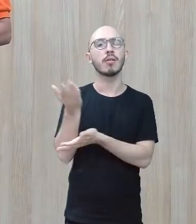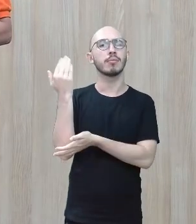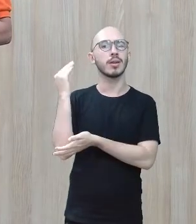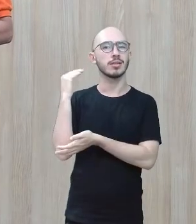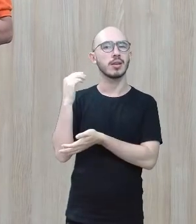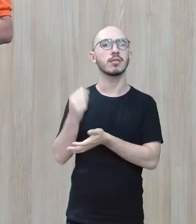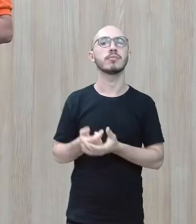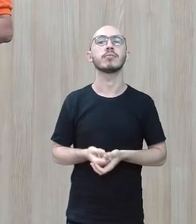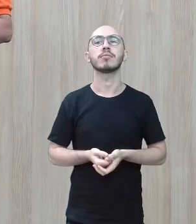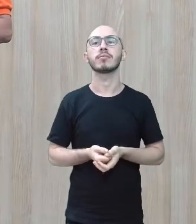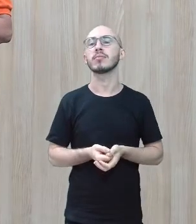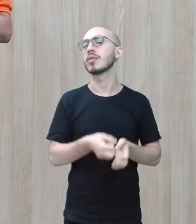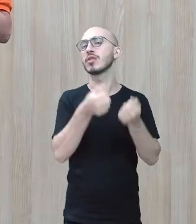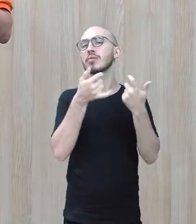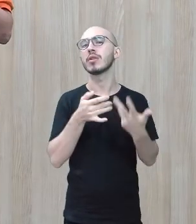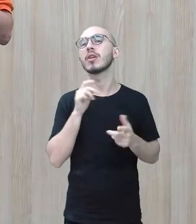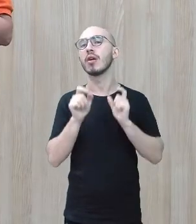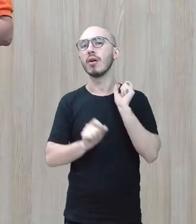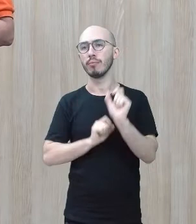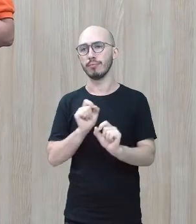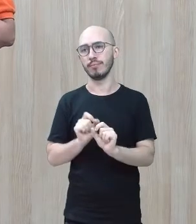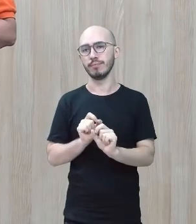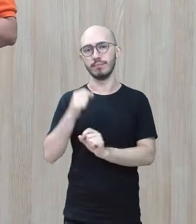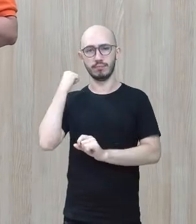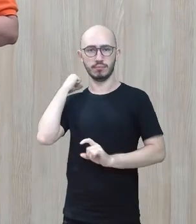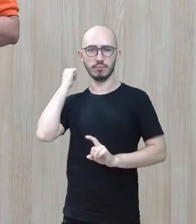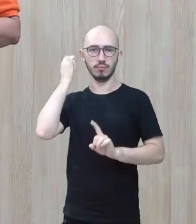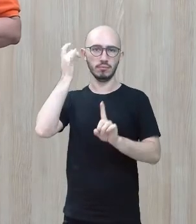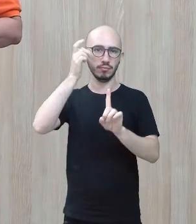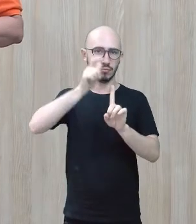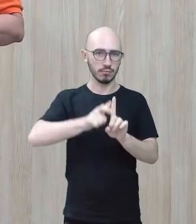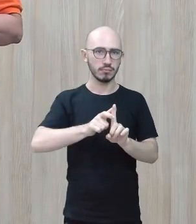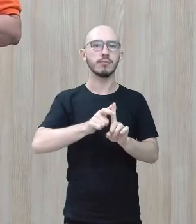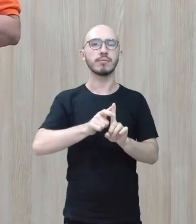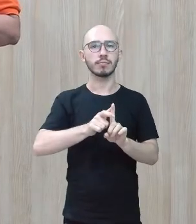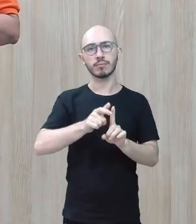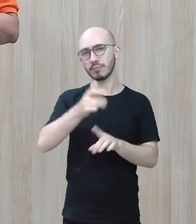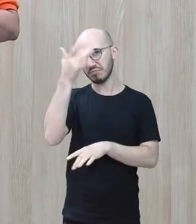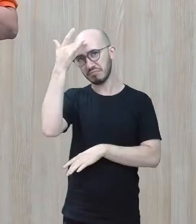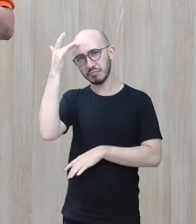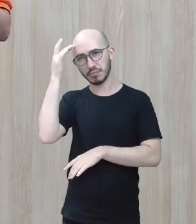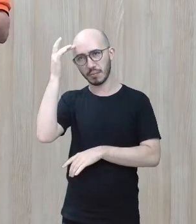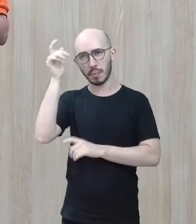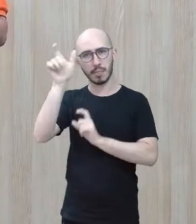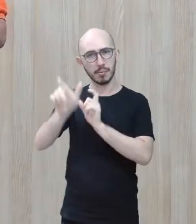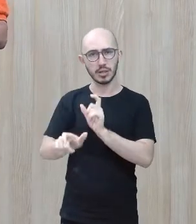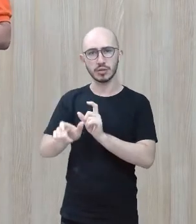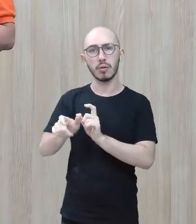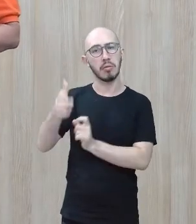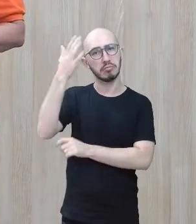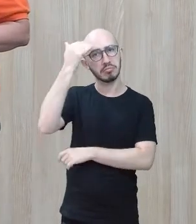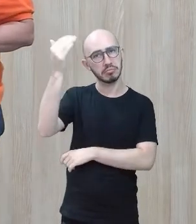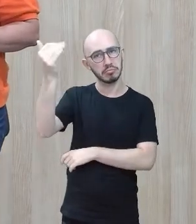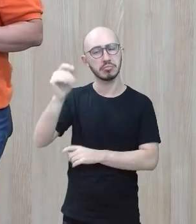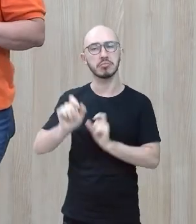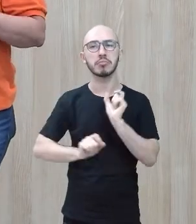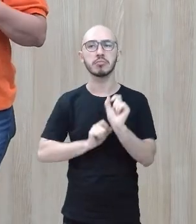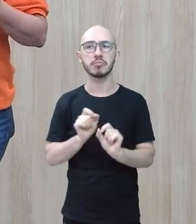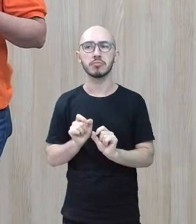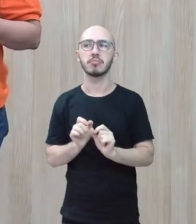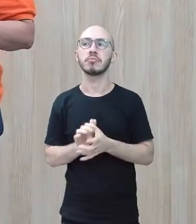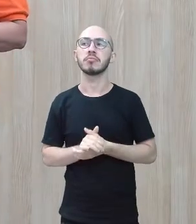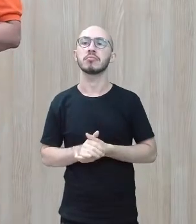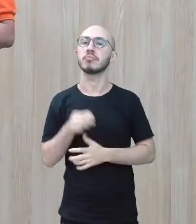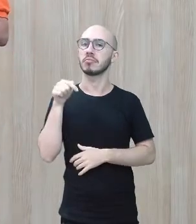que a biografia das pessoas, dos ilustres, né? Das